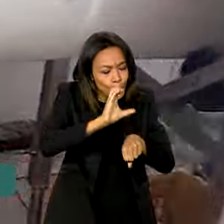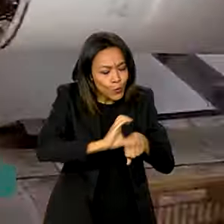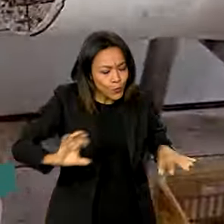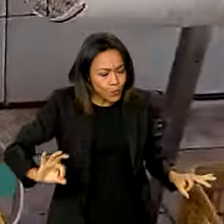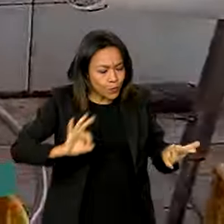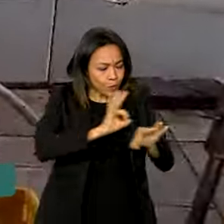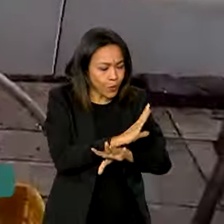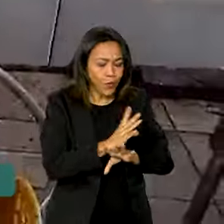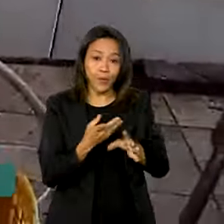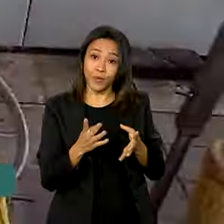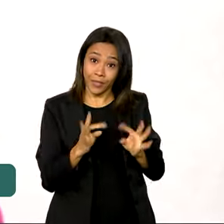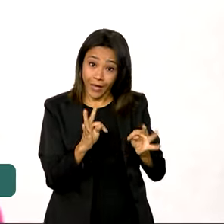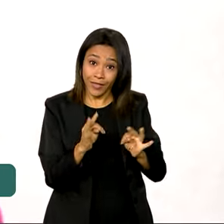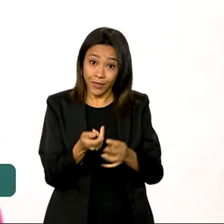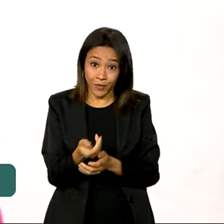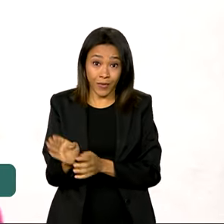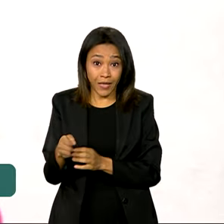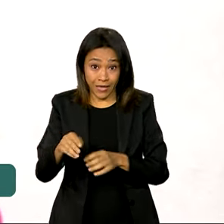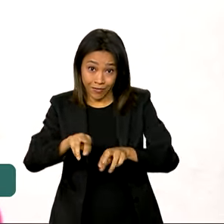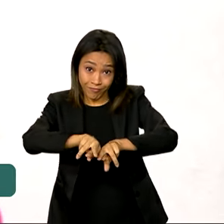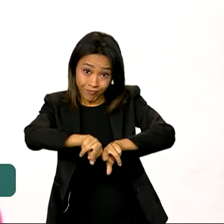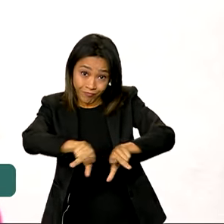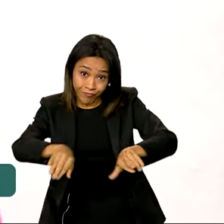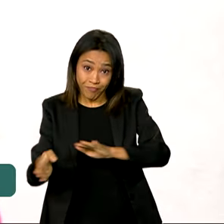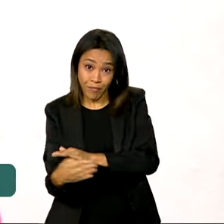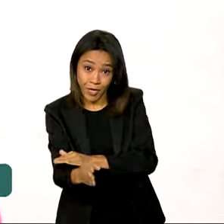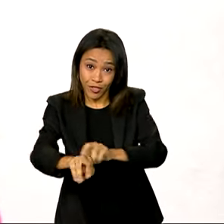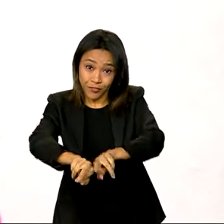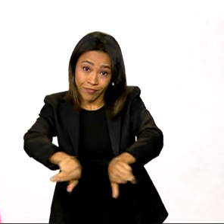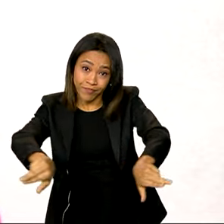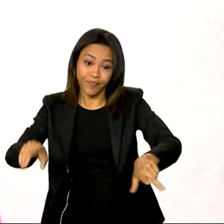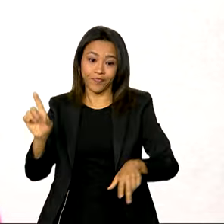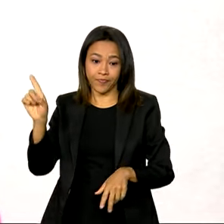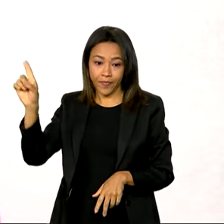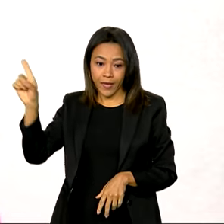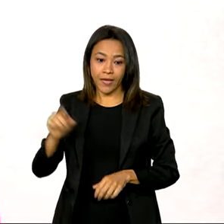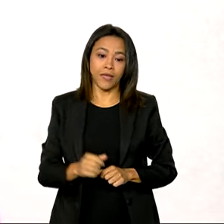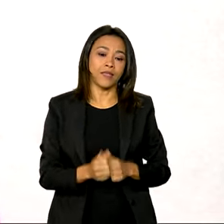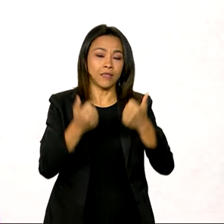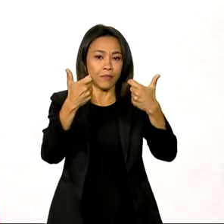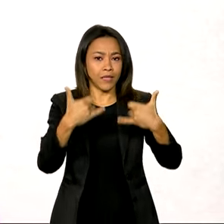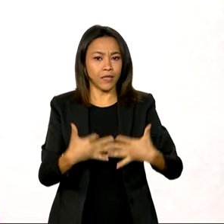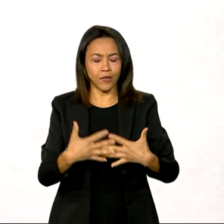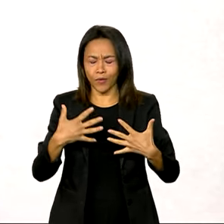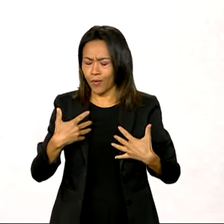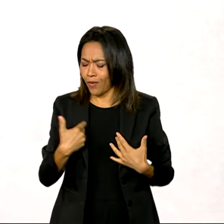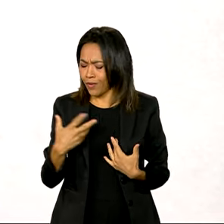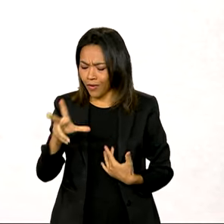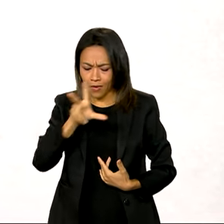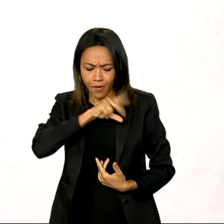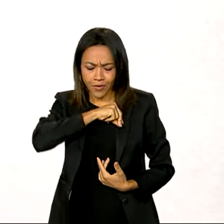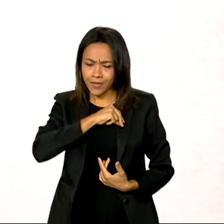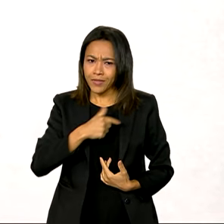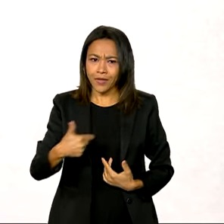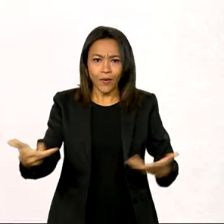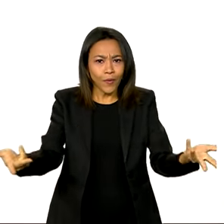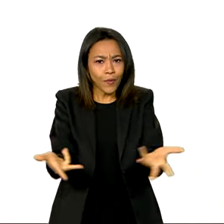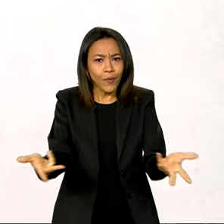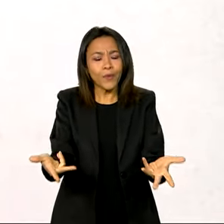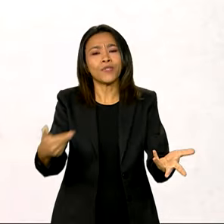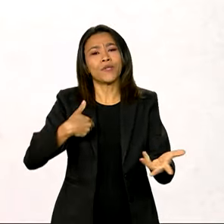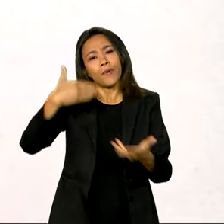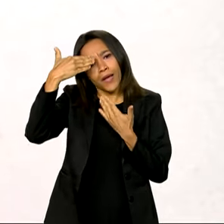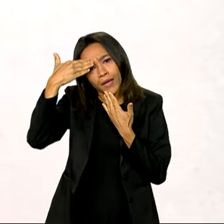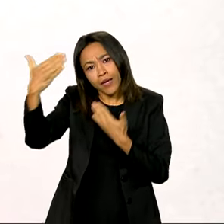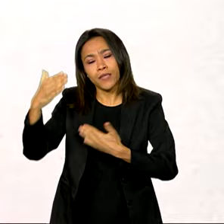técnico em aquicultura. Me deu uma força enorme Entendeu? Para mim está hoje onde eu estou aqui. Eu agradeço ao